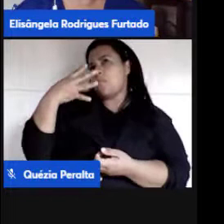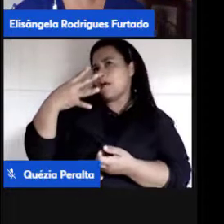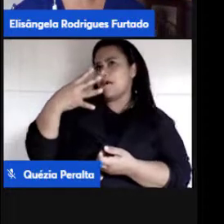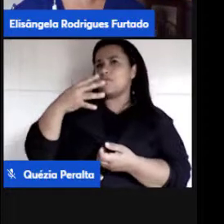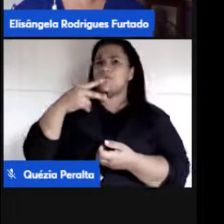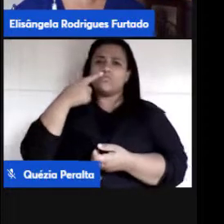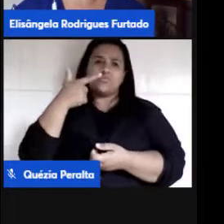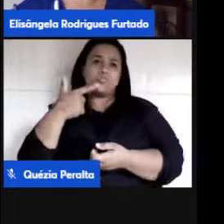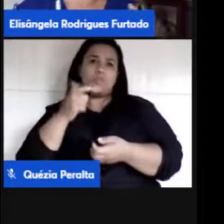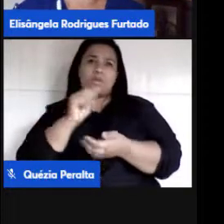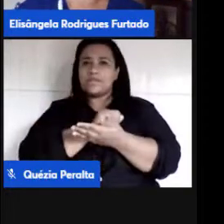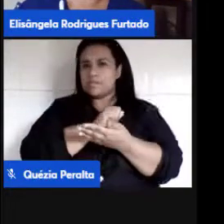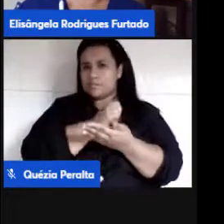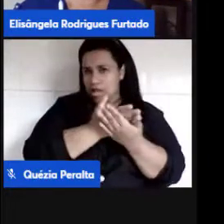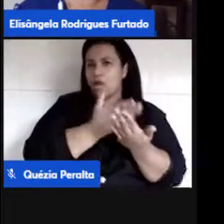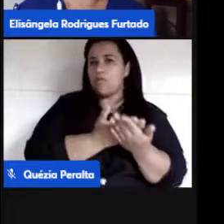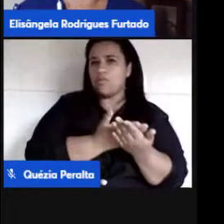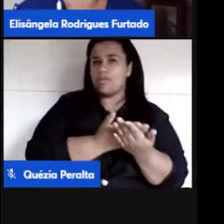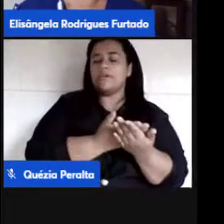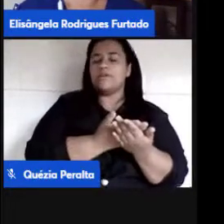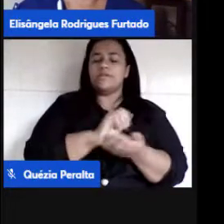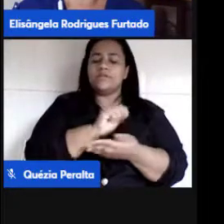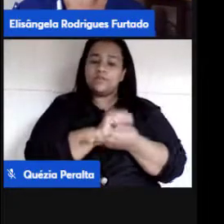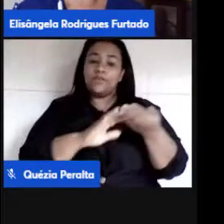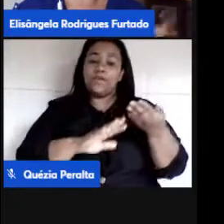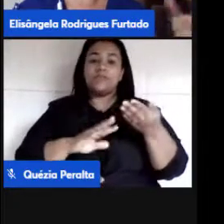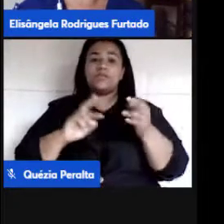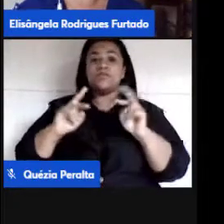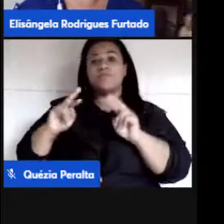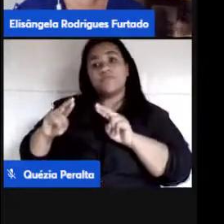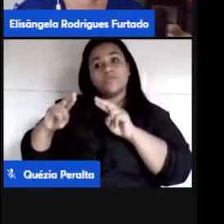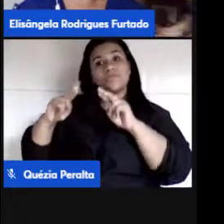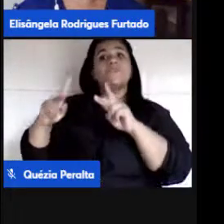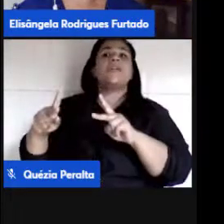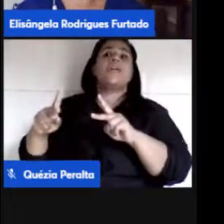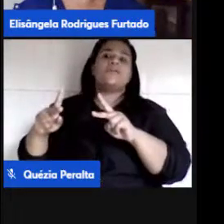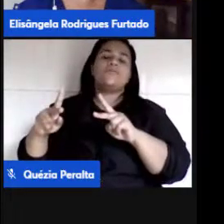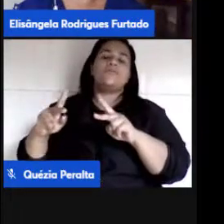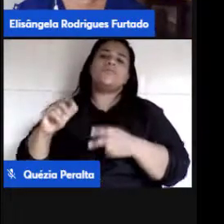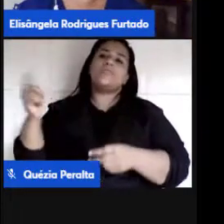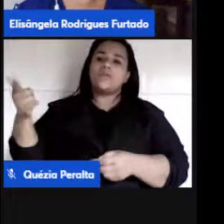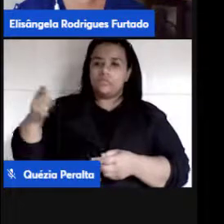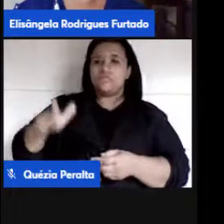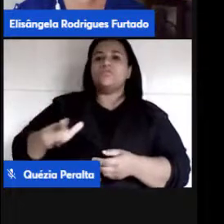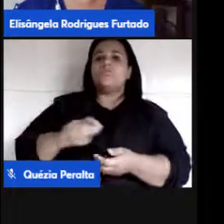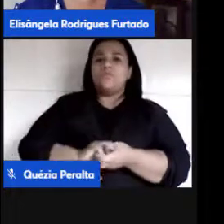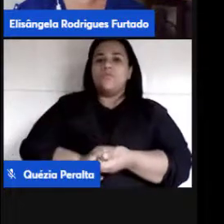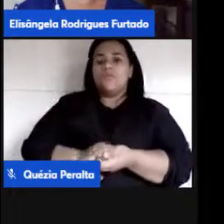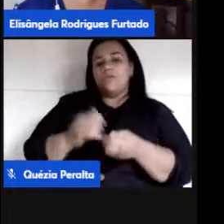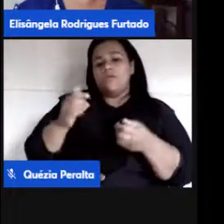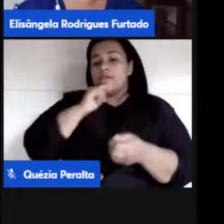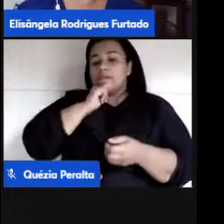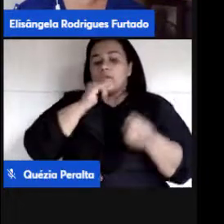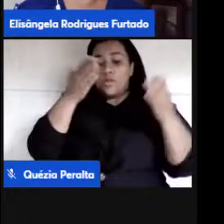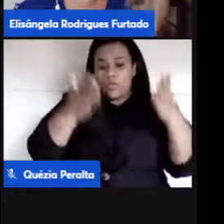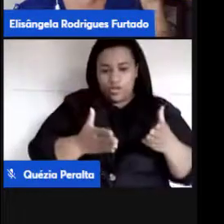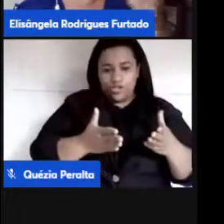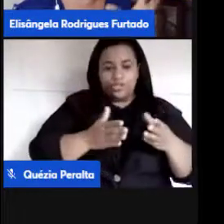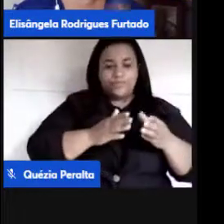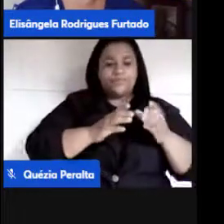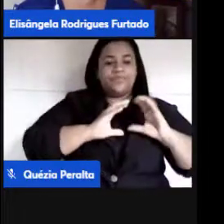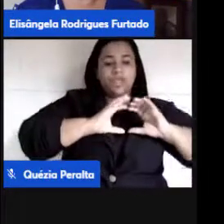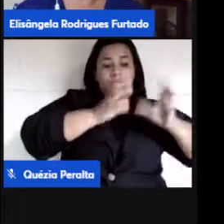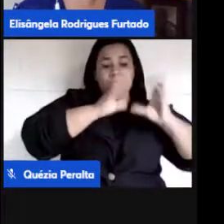2 aulas. Só que você não vai fazer da mesma maneira. Por exemplo, hoje eu arremessei a bola no balde. Amanhã eu posso arremessar essa bola